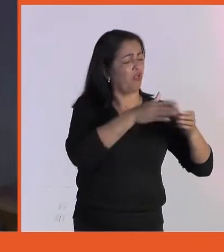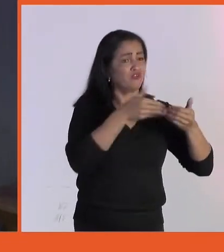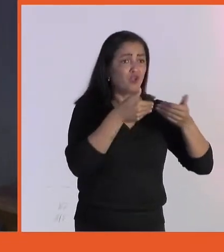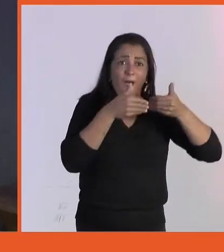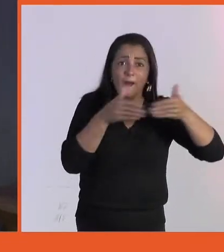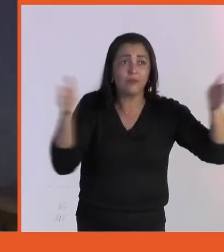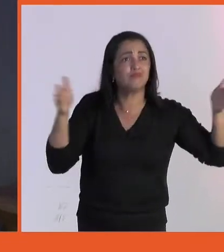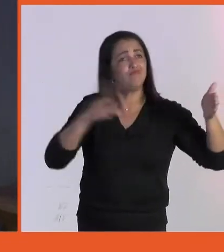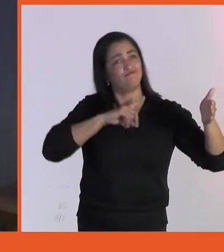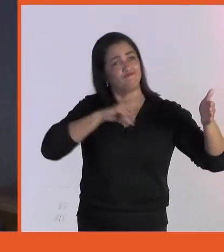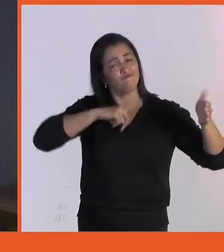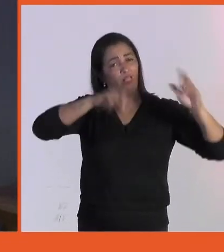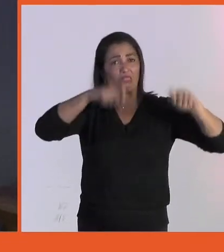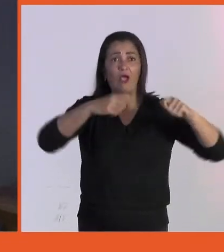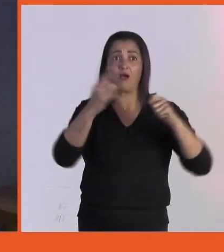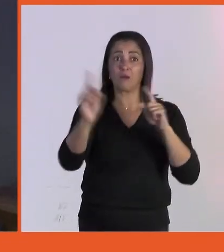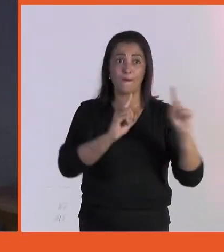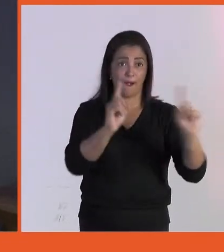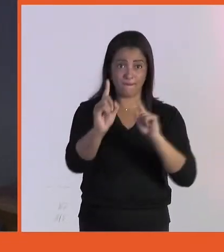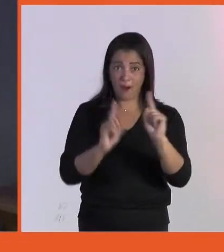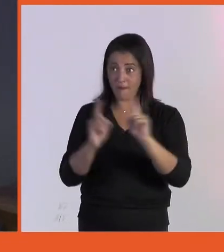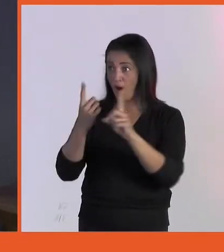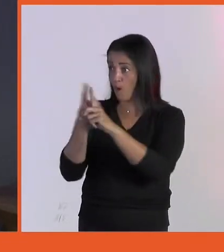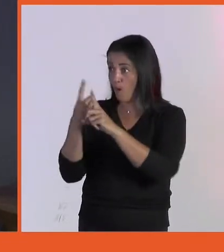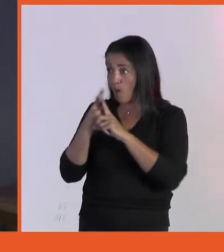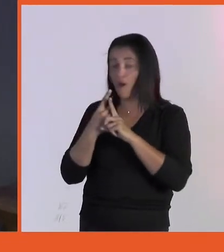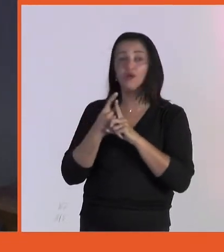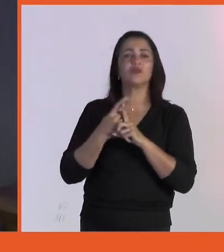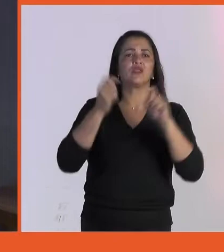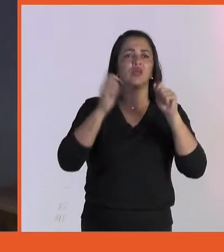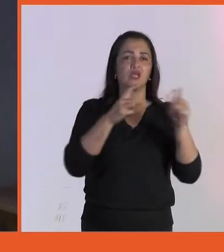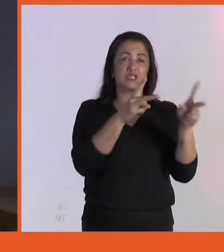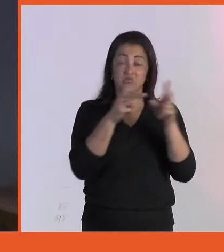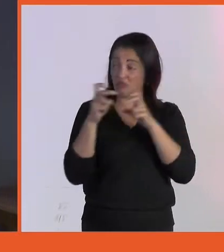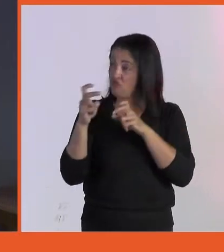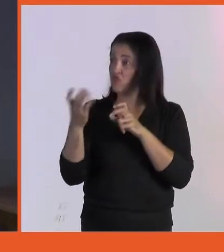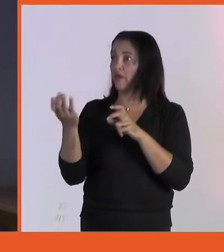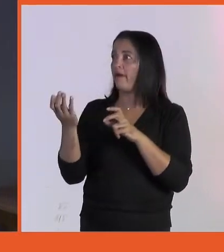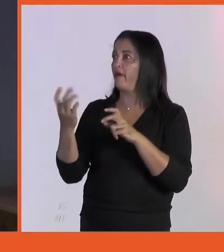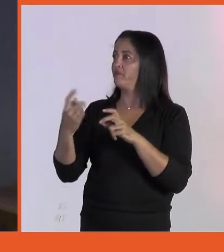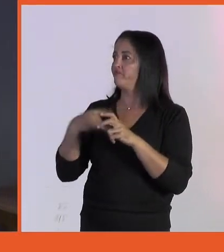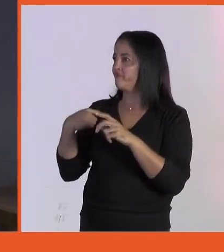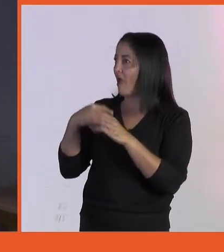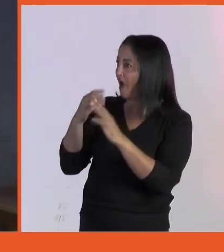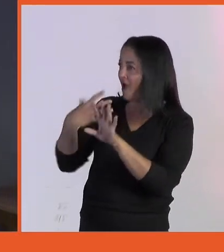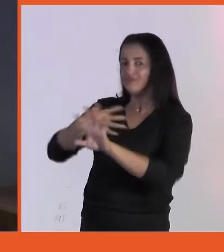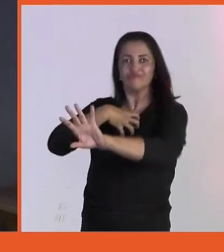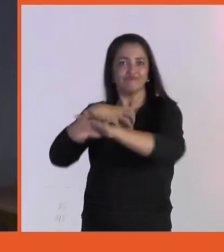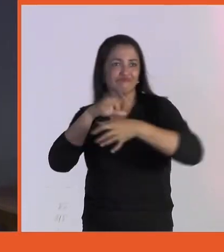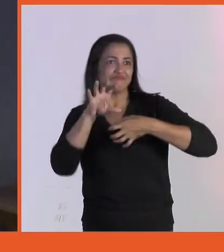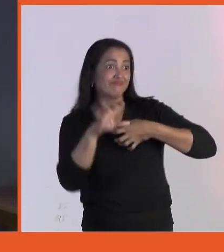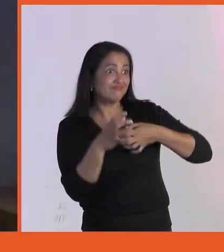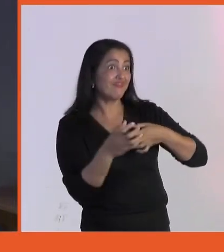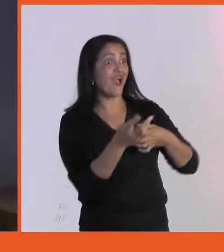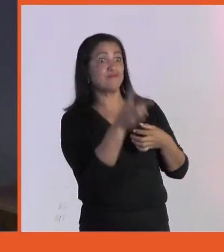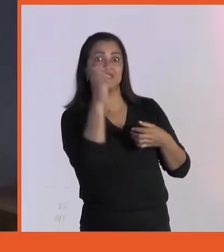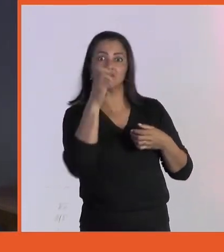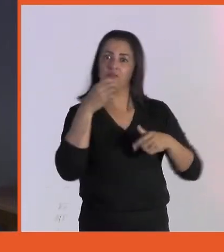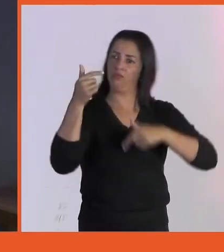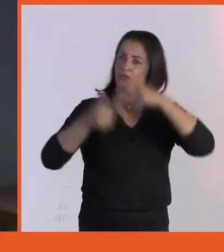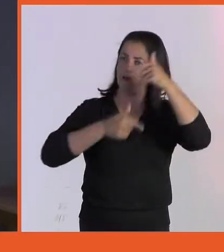elas vão encontrando signos ali que elas vão se identificar. Tipo, seja trabalho, seja